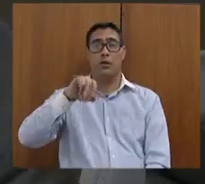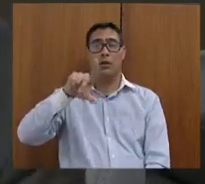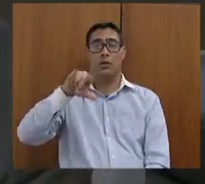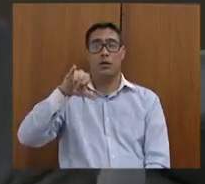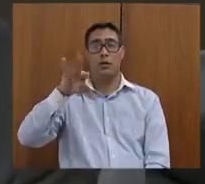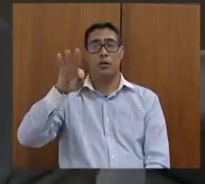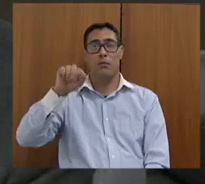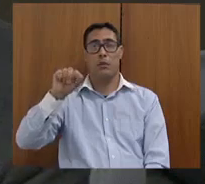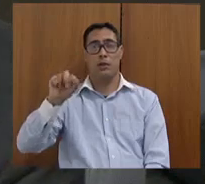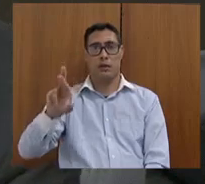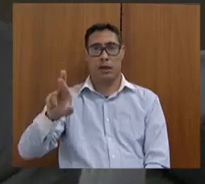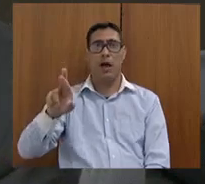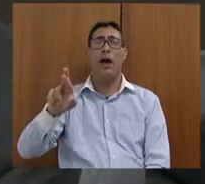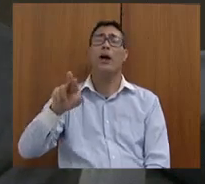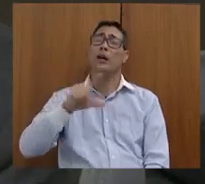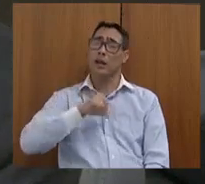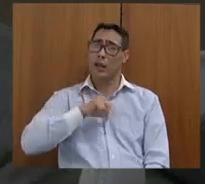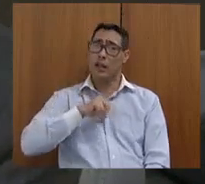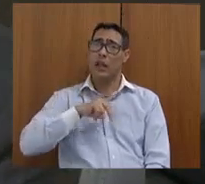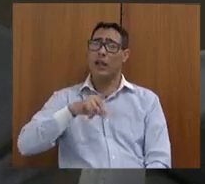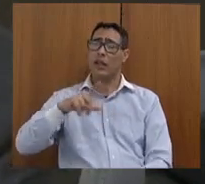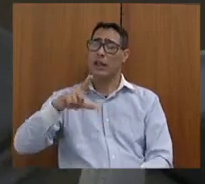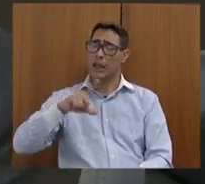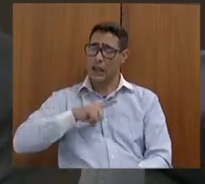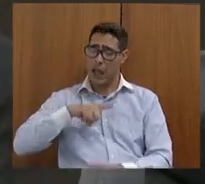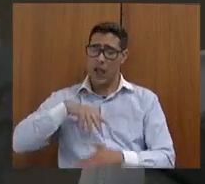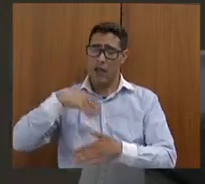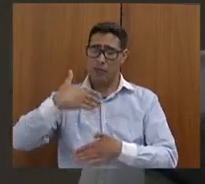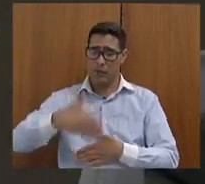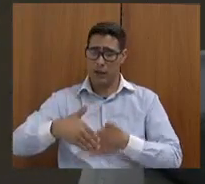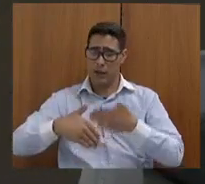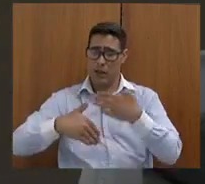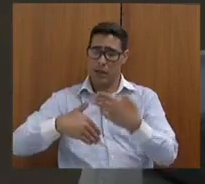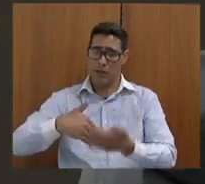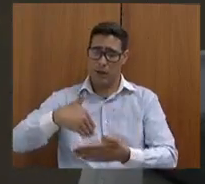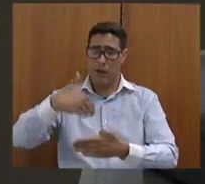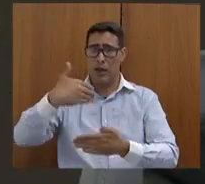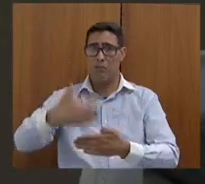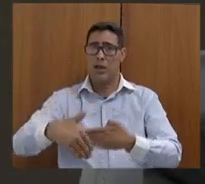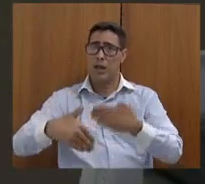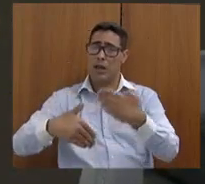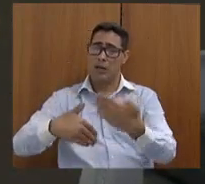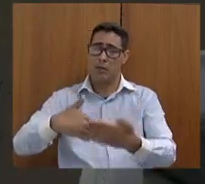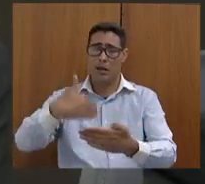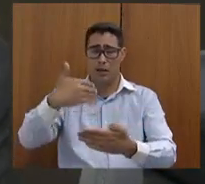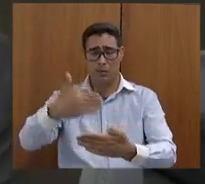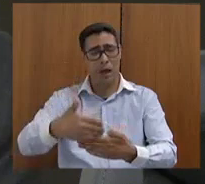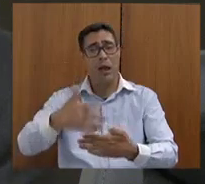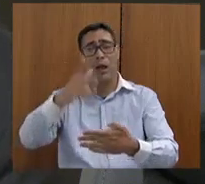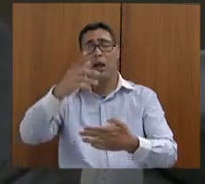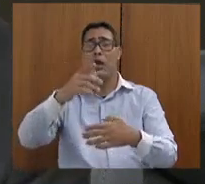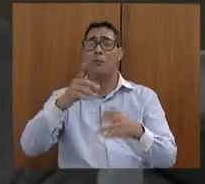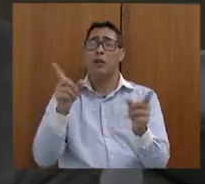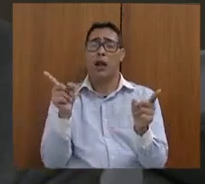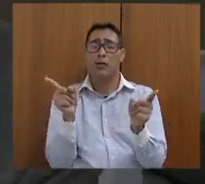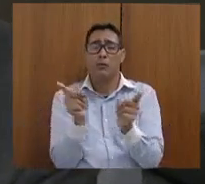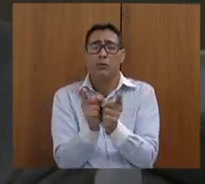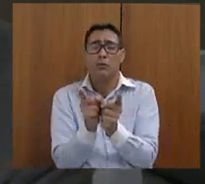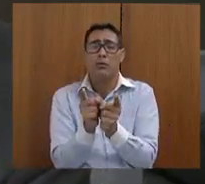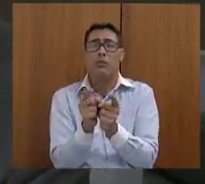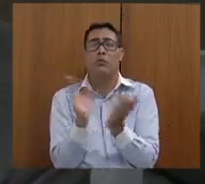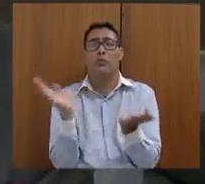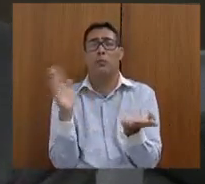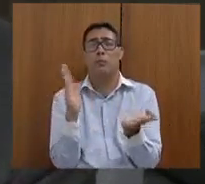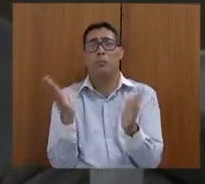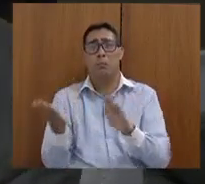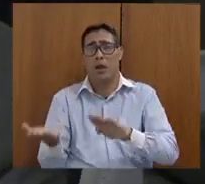e é um efeito a longo prazo porque é uma mudança é uma mudança cultural e o investimento nas nossas